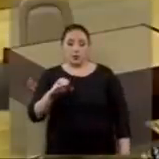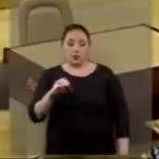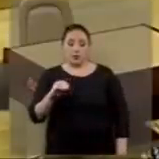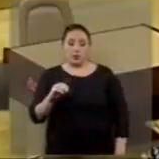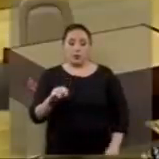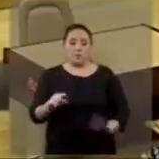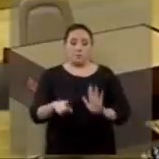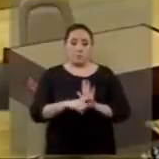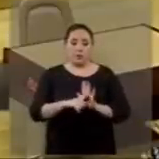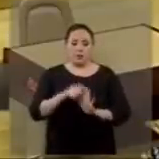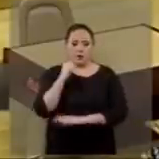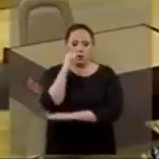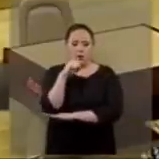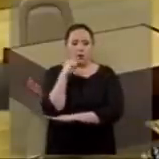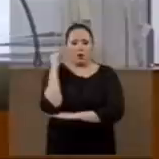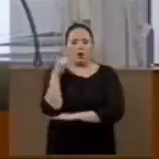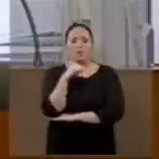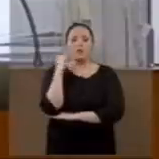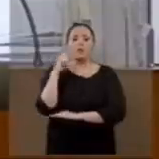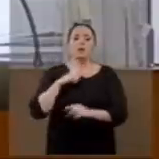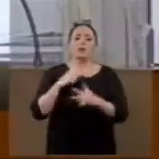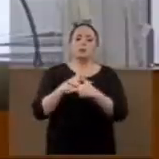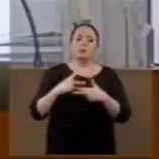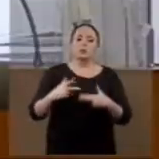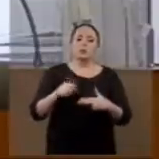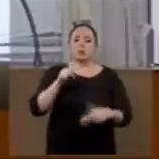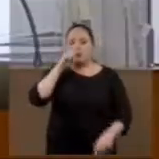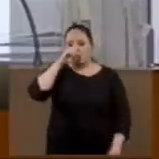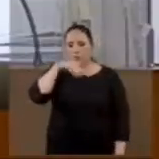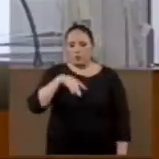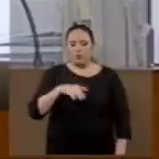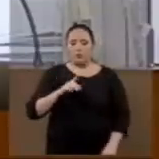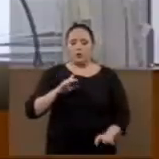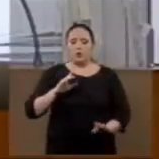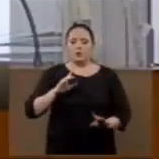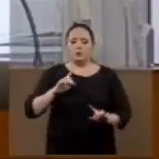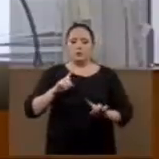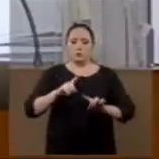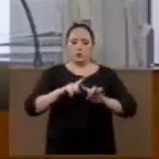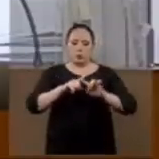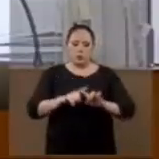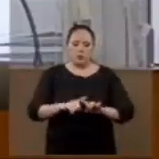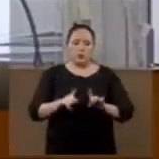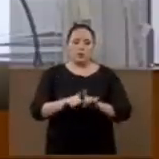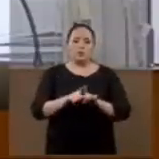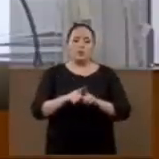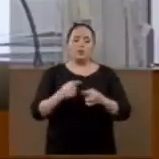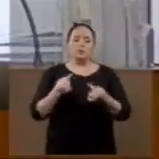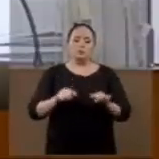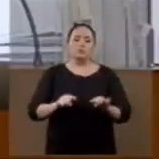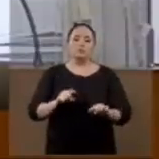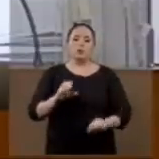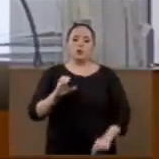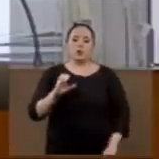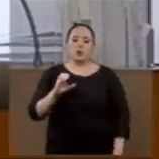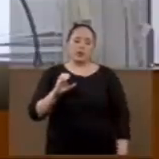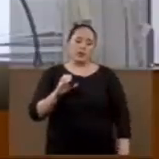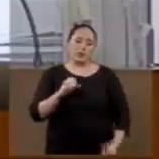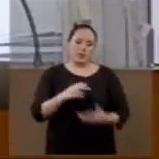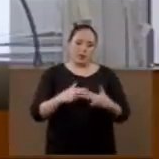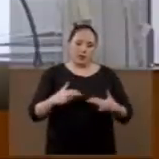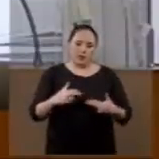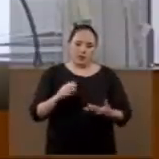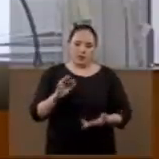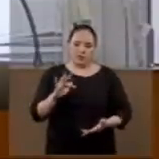e igualmente hábeis para debelar situação ofensiva à concorrência e combater a sonegação fiscal, este plenário concluiu o